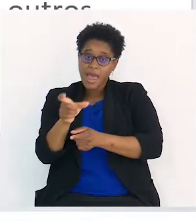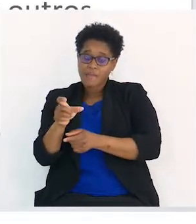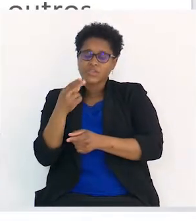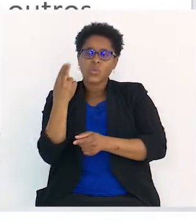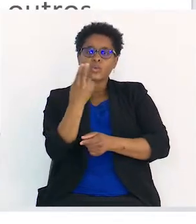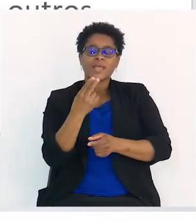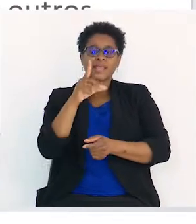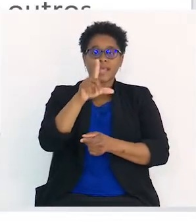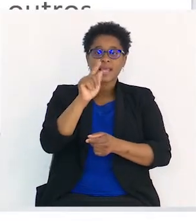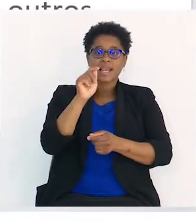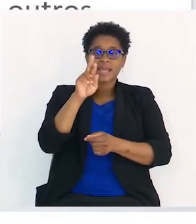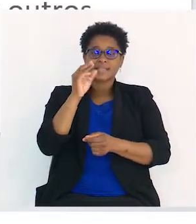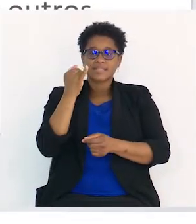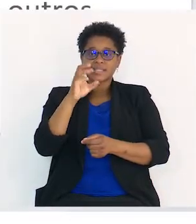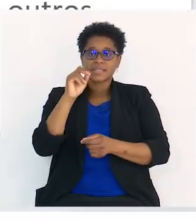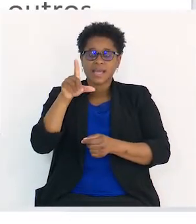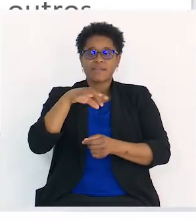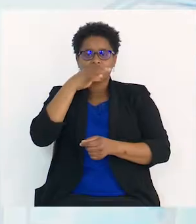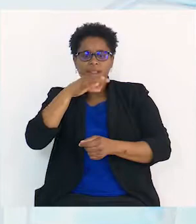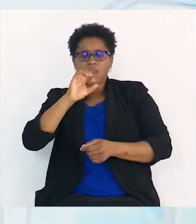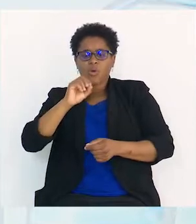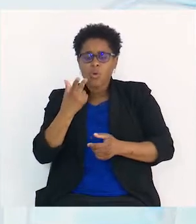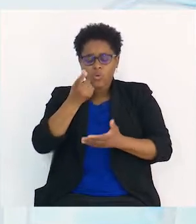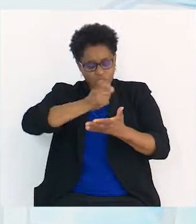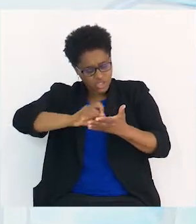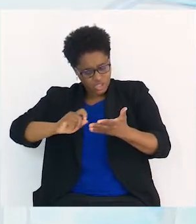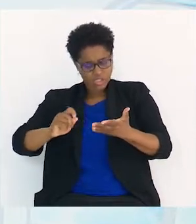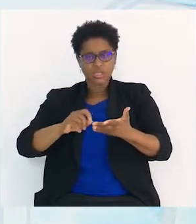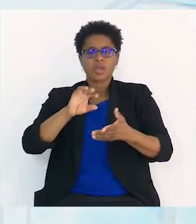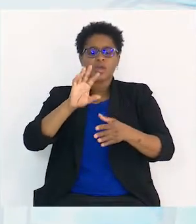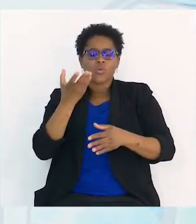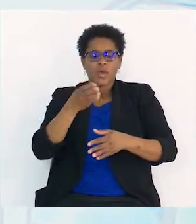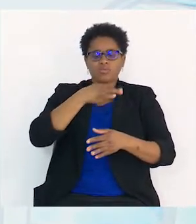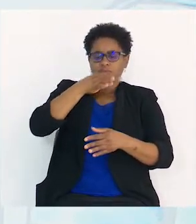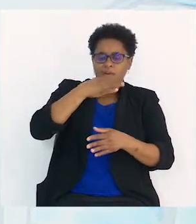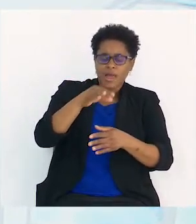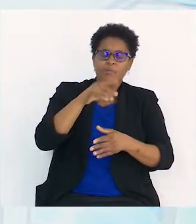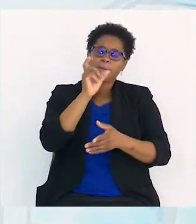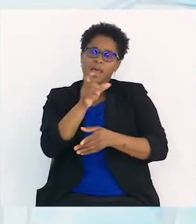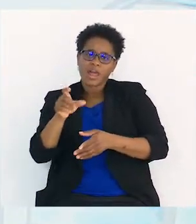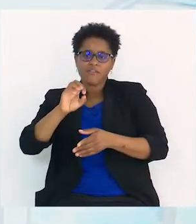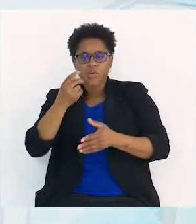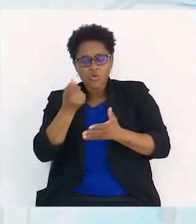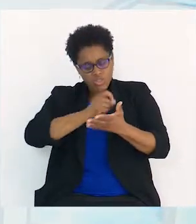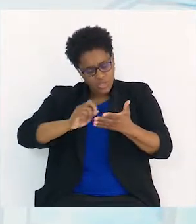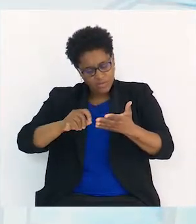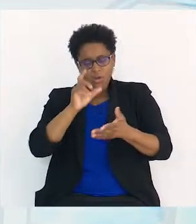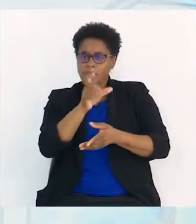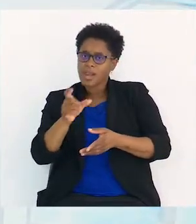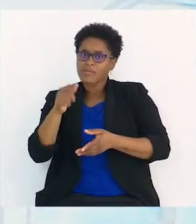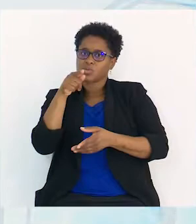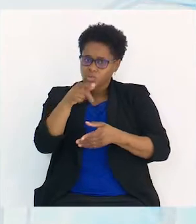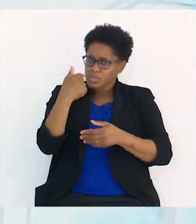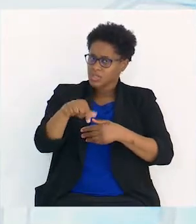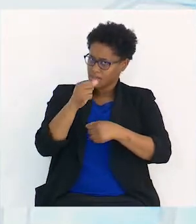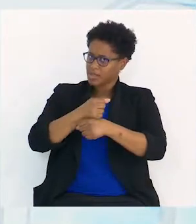unidade lexical falada ou escrita. Ao falar de uma palavra ou ao escrever uma palavra, tu estás a trabalhar aquilo que é